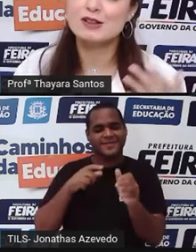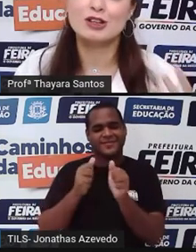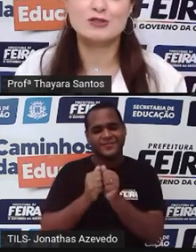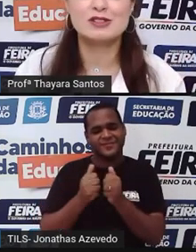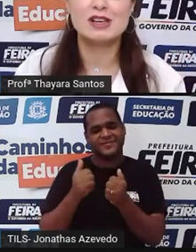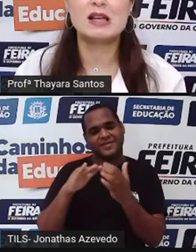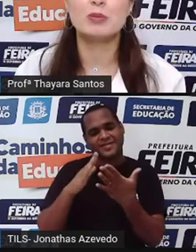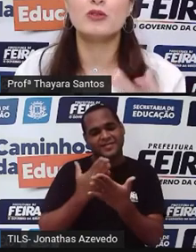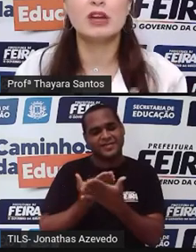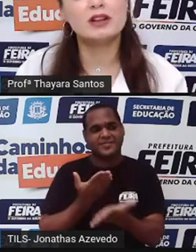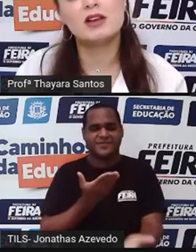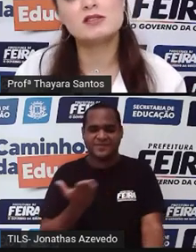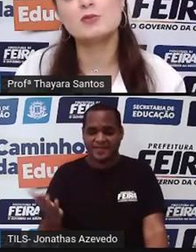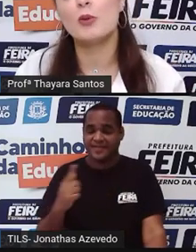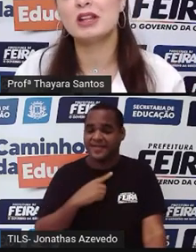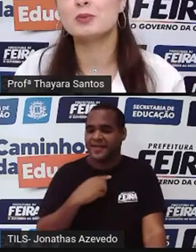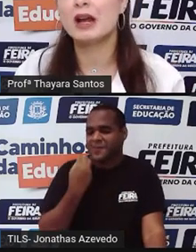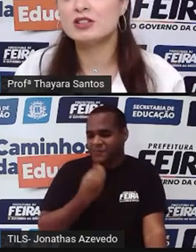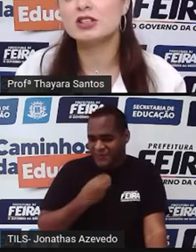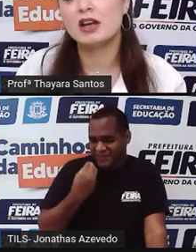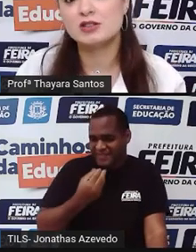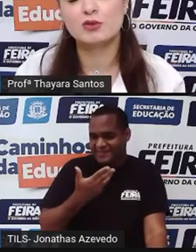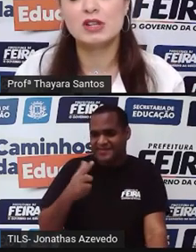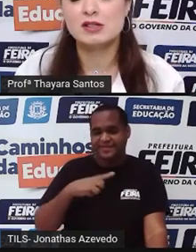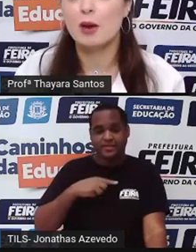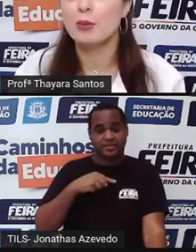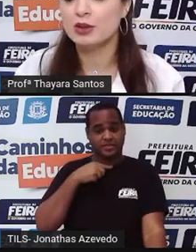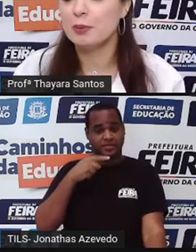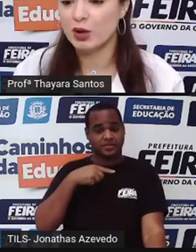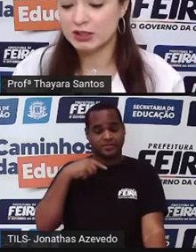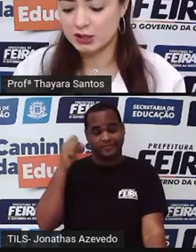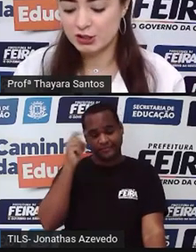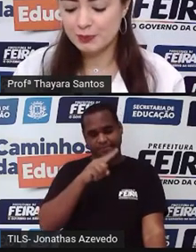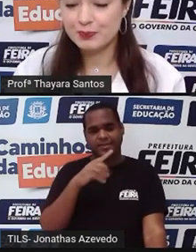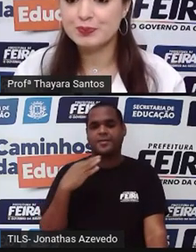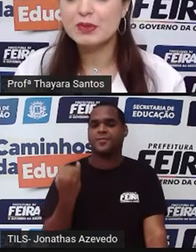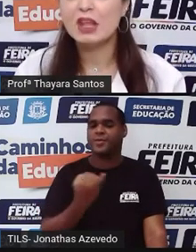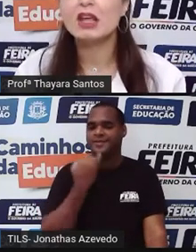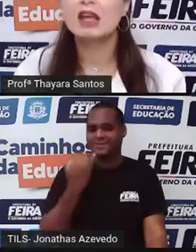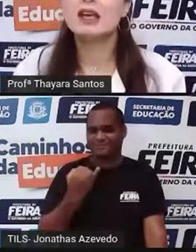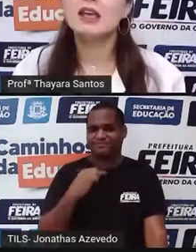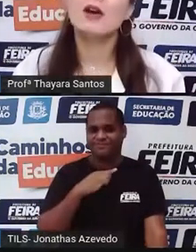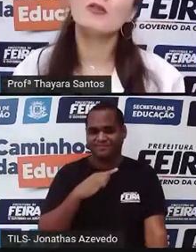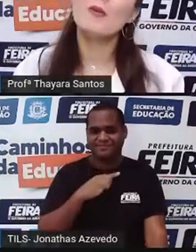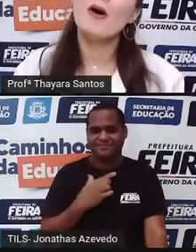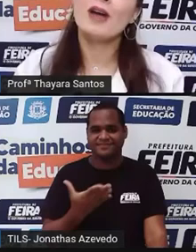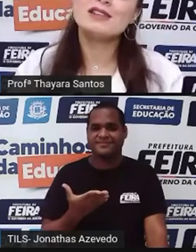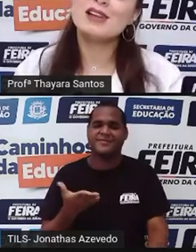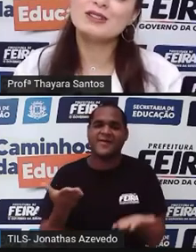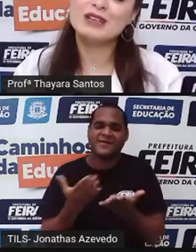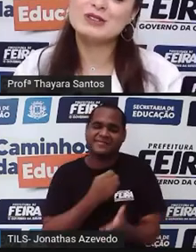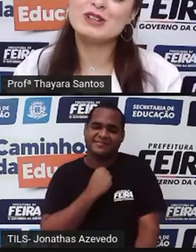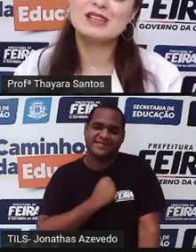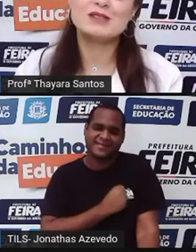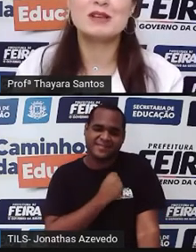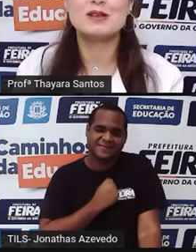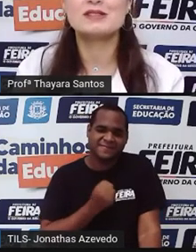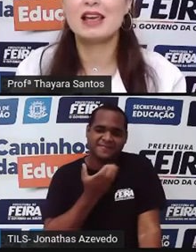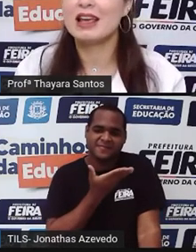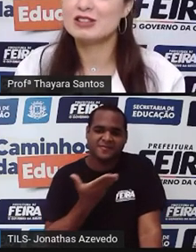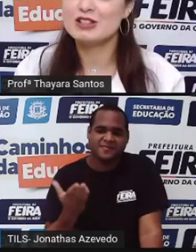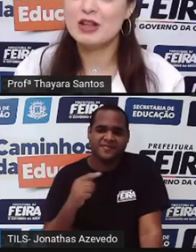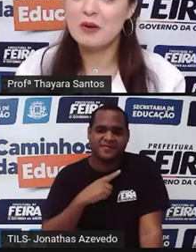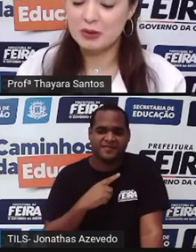de vocês na escola de vocês aproveitem esses momentos para tirar as dúvidas que é muito importante eu vou morrer de saudade de